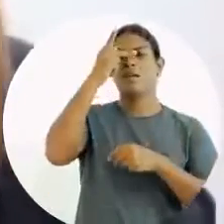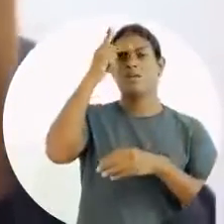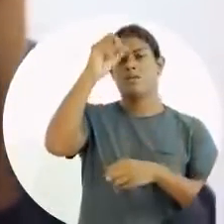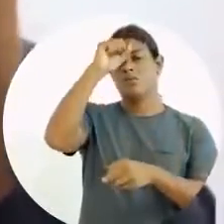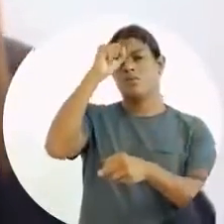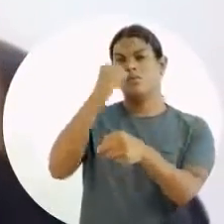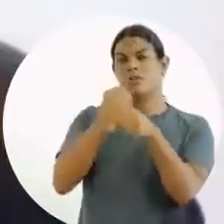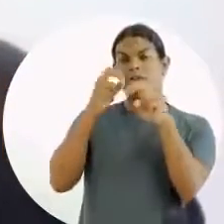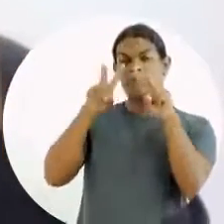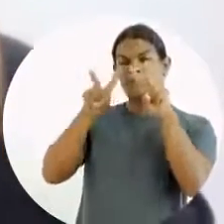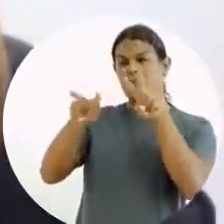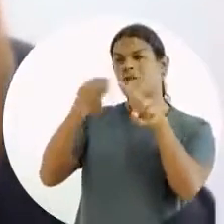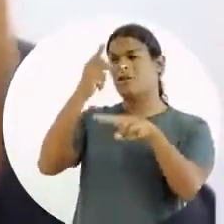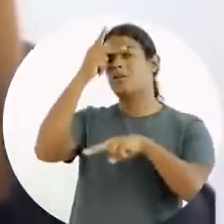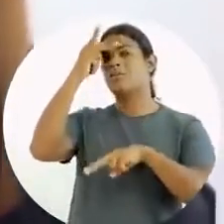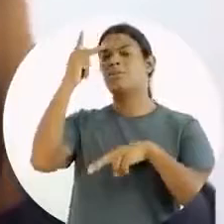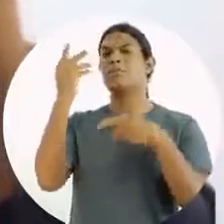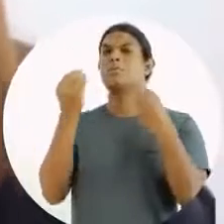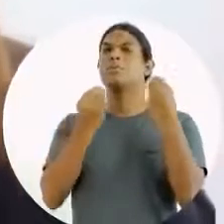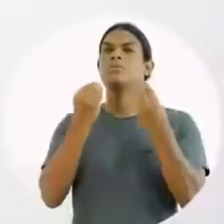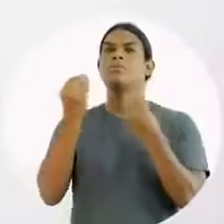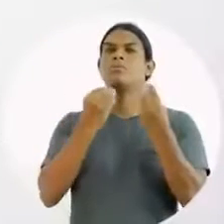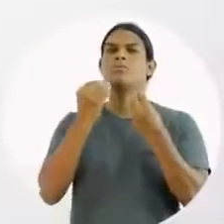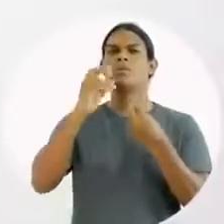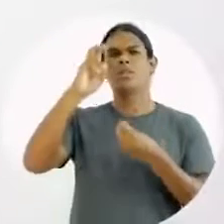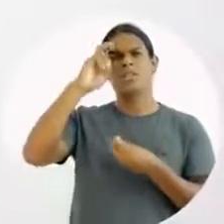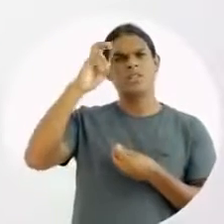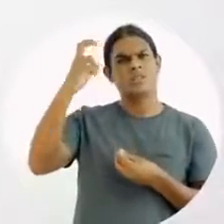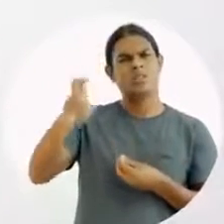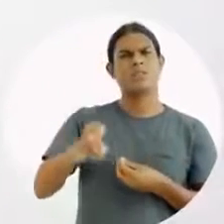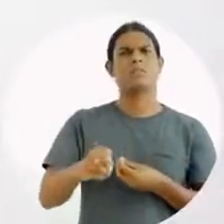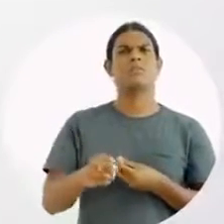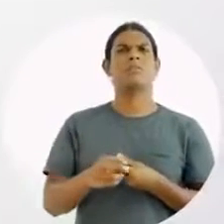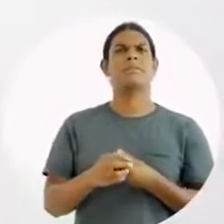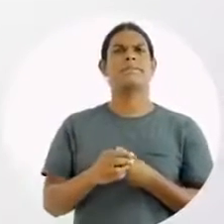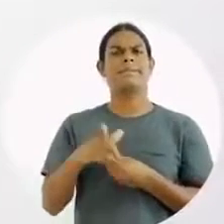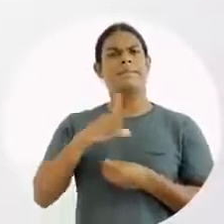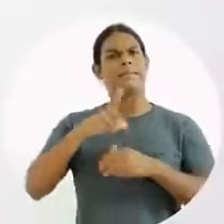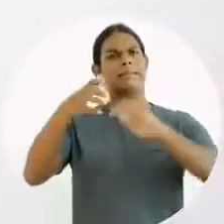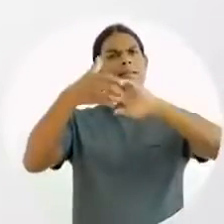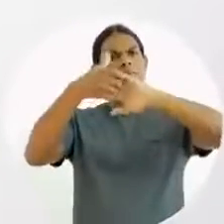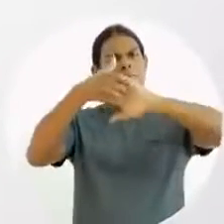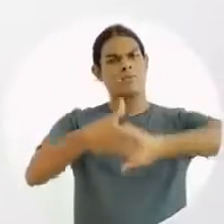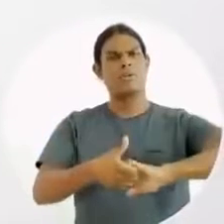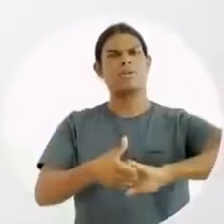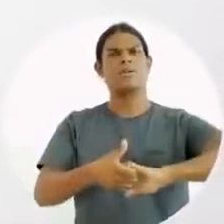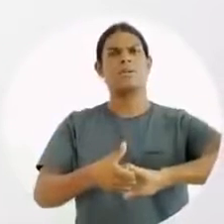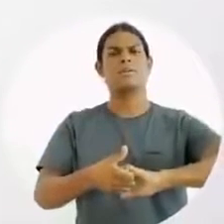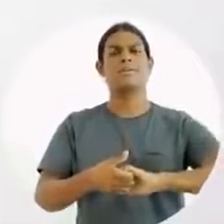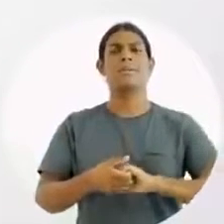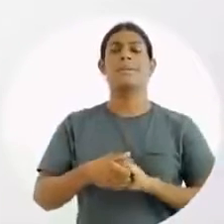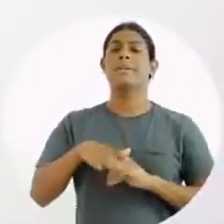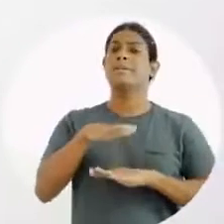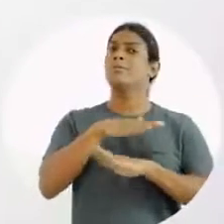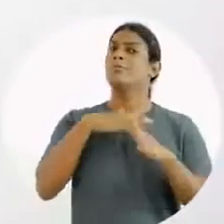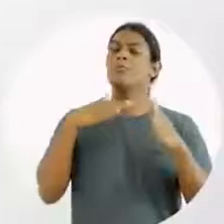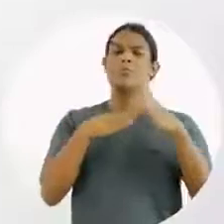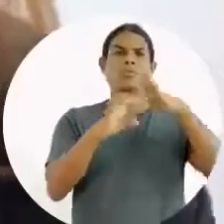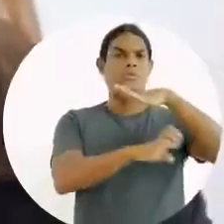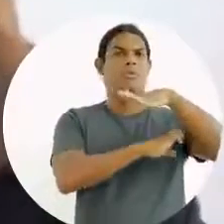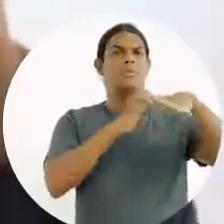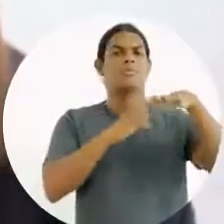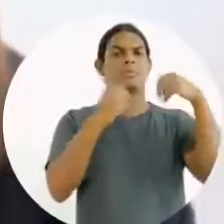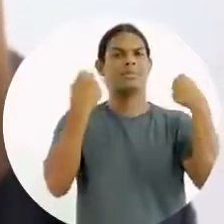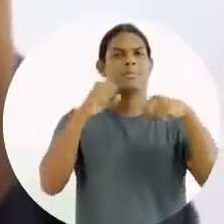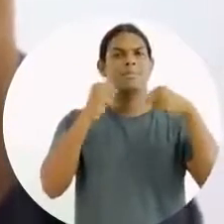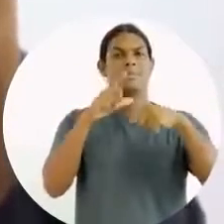de habilidade, de capacidade, e isso as empresas precisam. As organizações precisam de todo esse